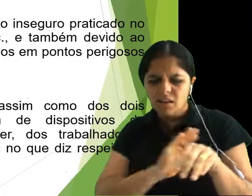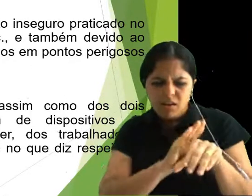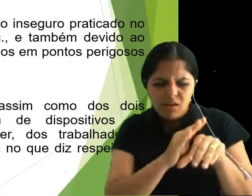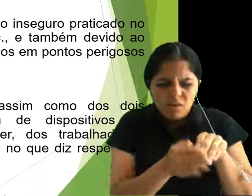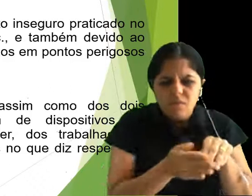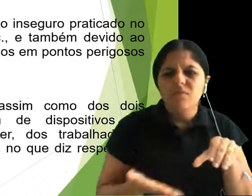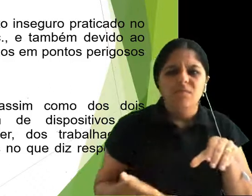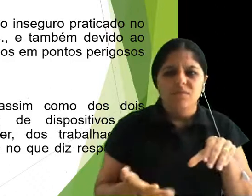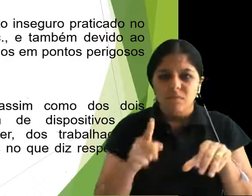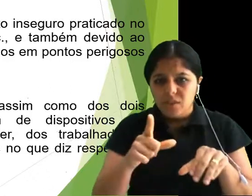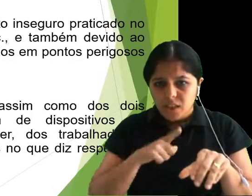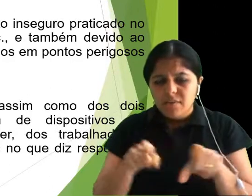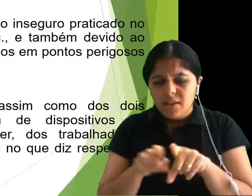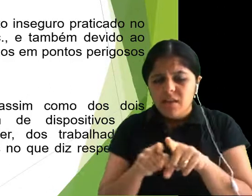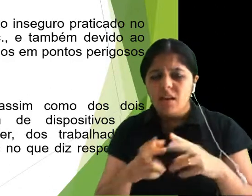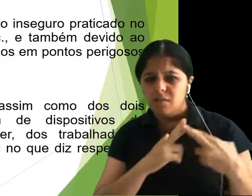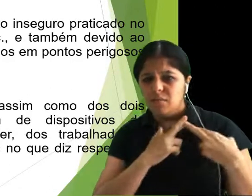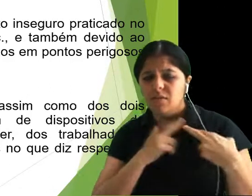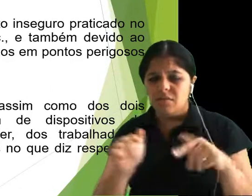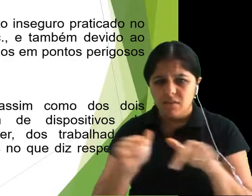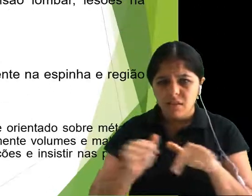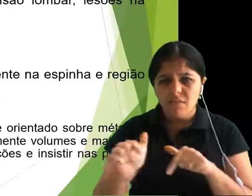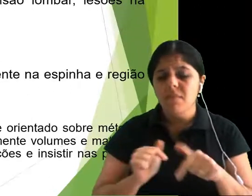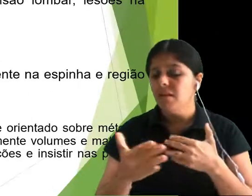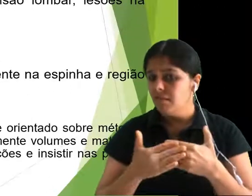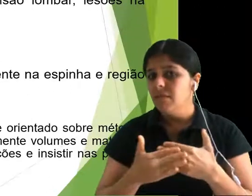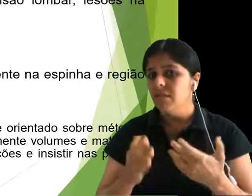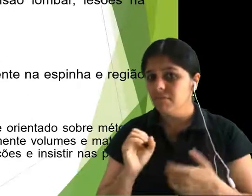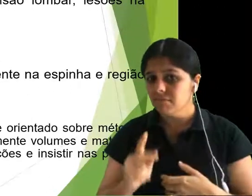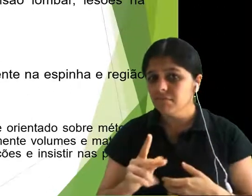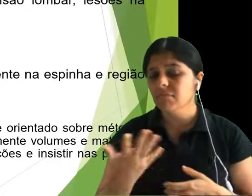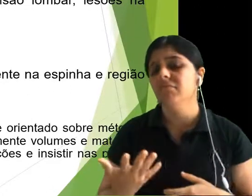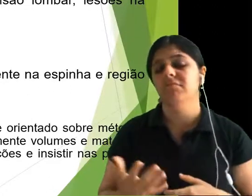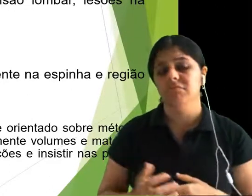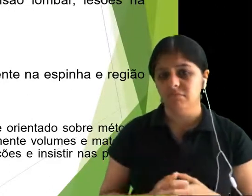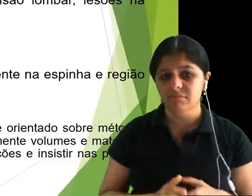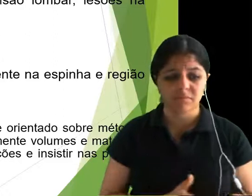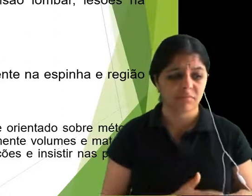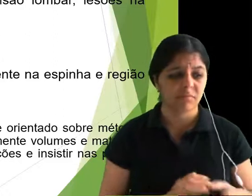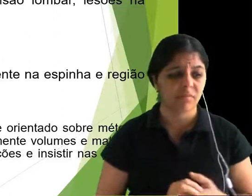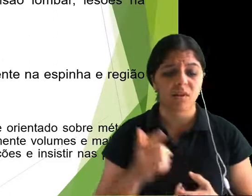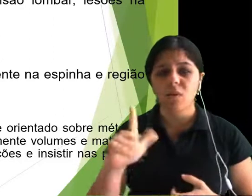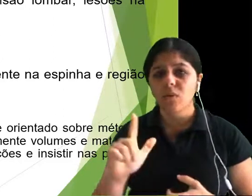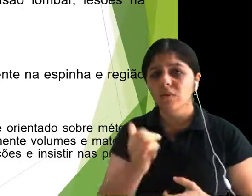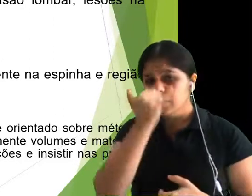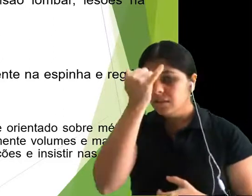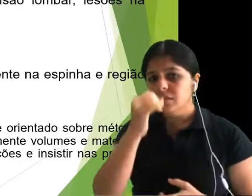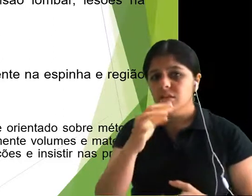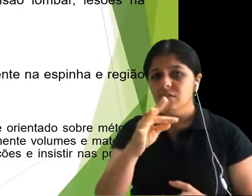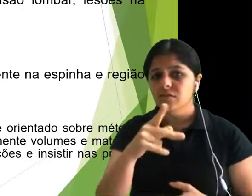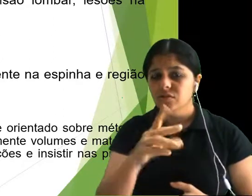ter responsabilidade no trabalho que você está fazendo, tá? Outro tipo aqui, ó, de acidente